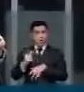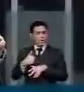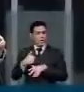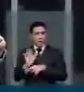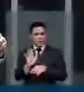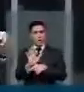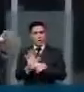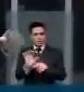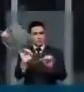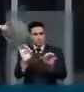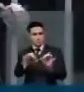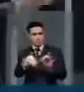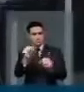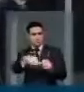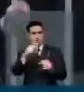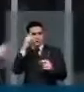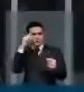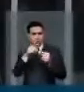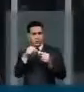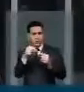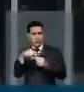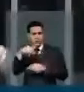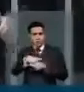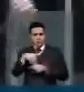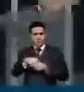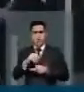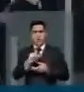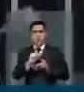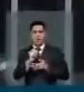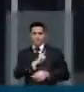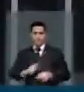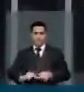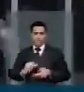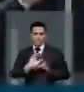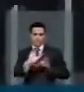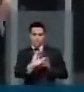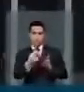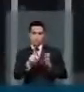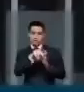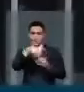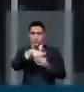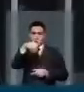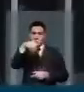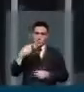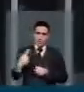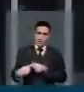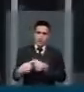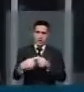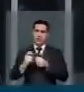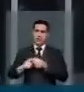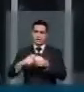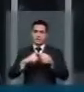de plebiscito Financiamento público de campanha, lista partidária, fim de coligações